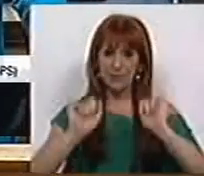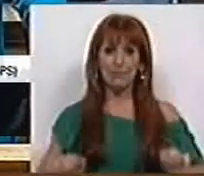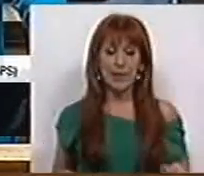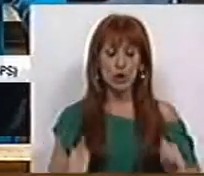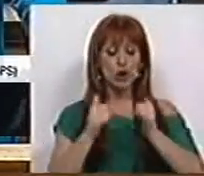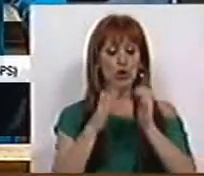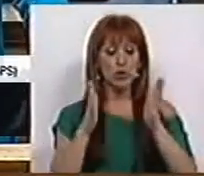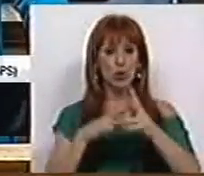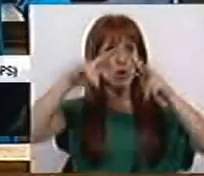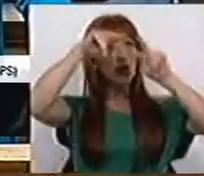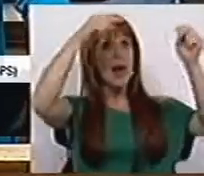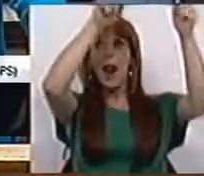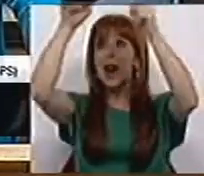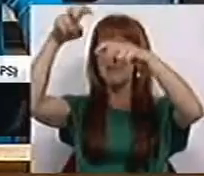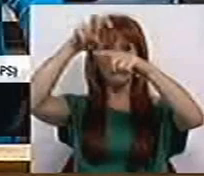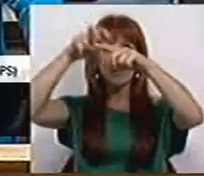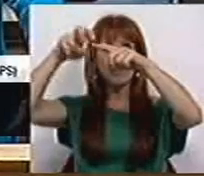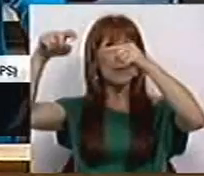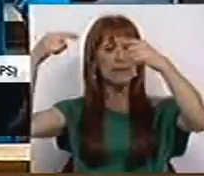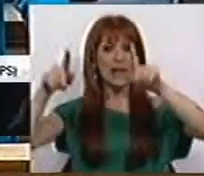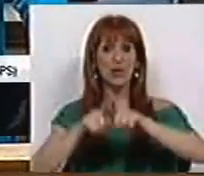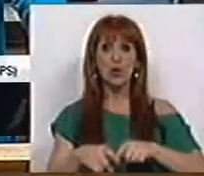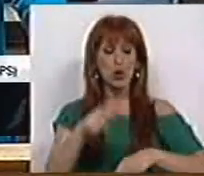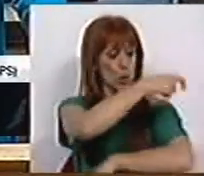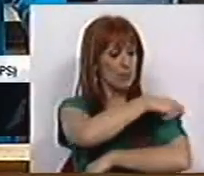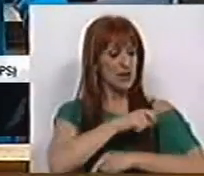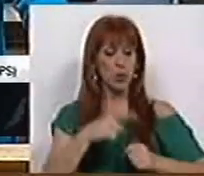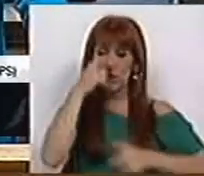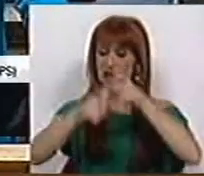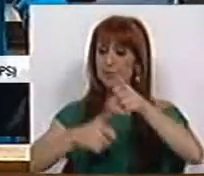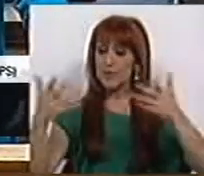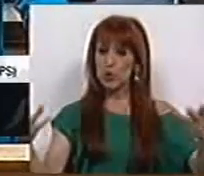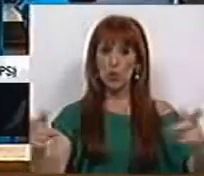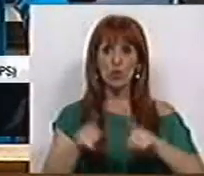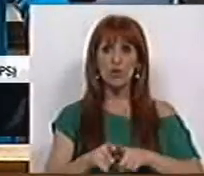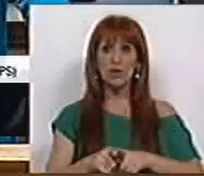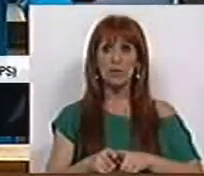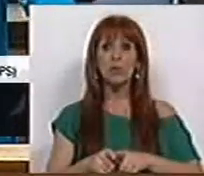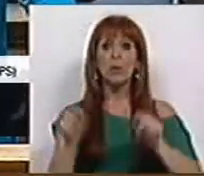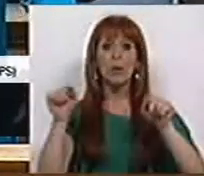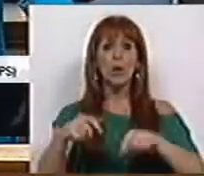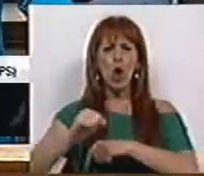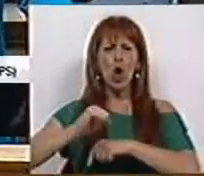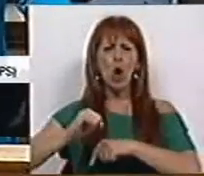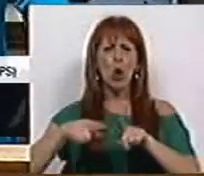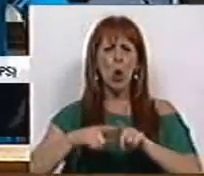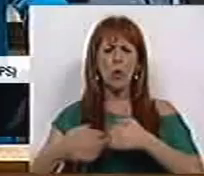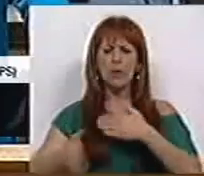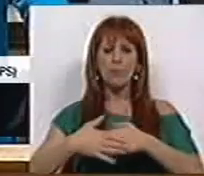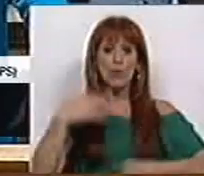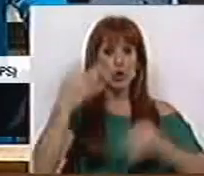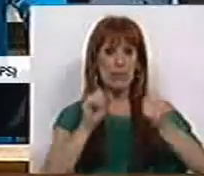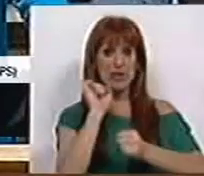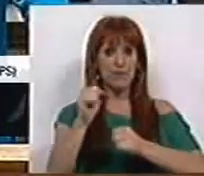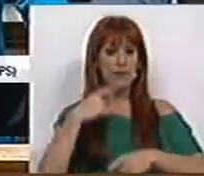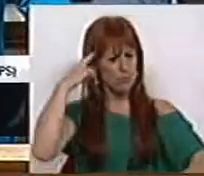todos os autarcas aqui presentes os representantes das populações que se bateram contra o encerramento dos